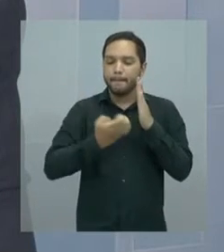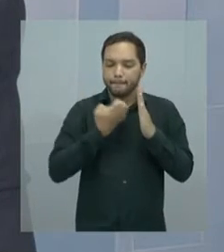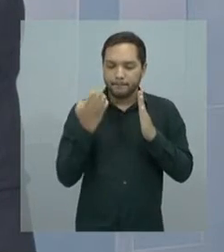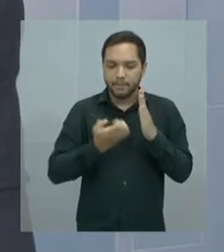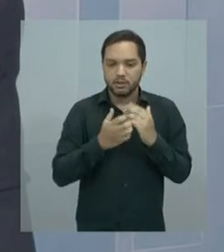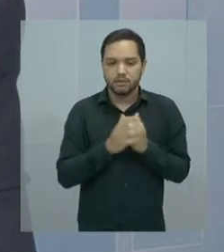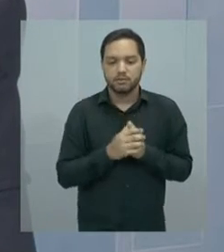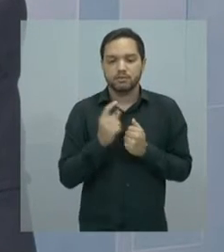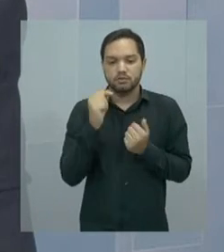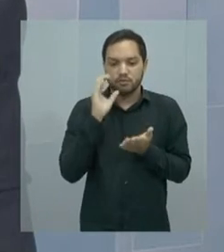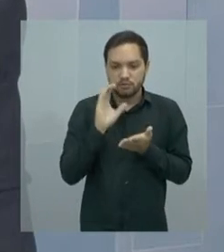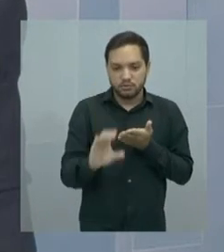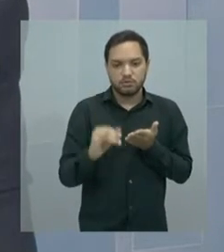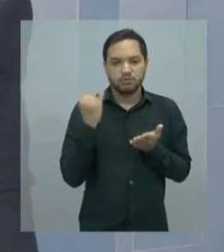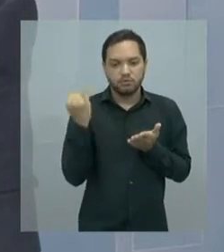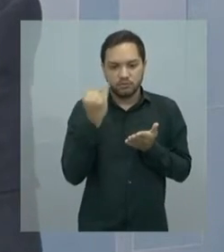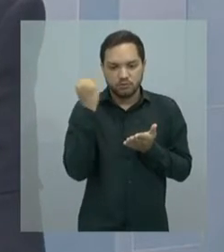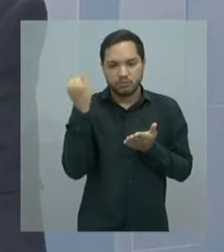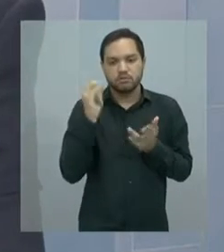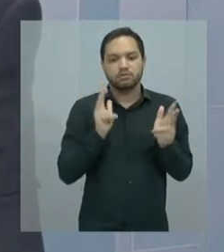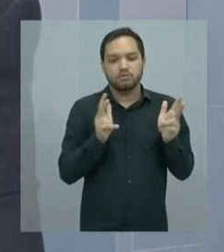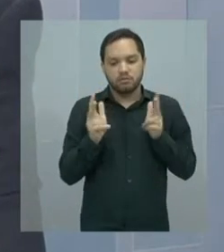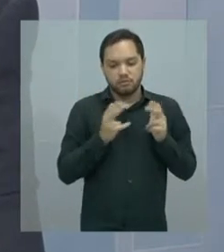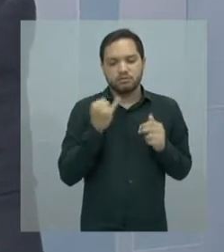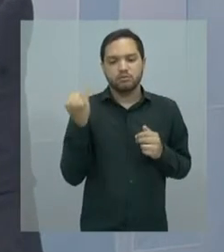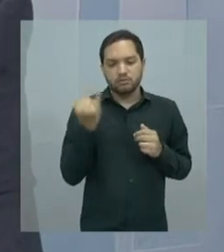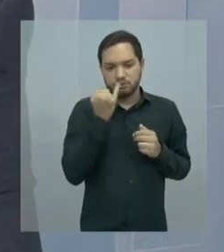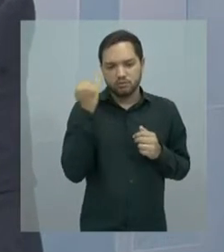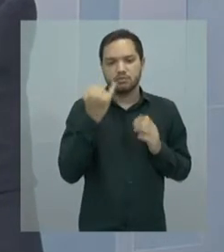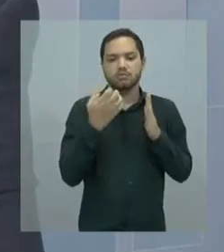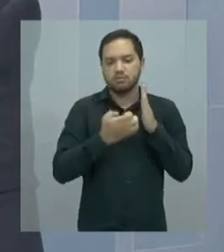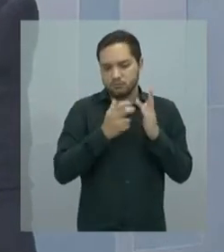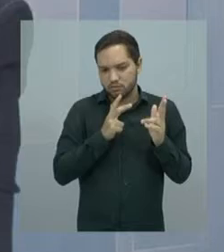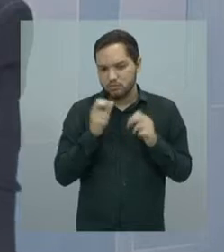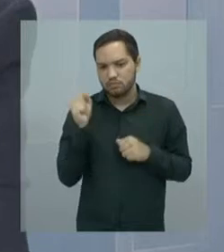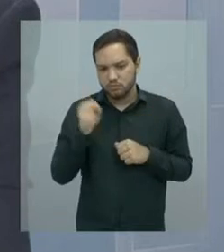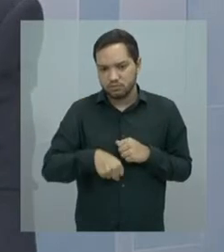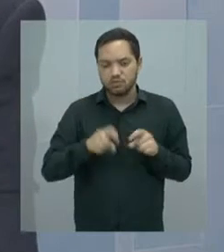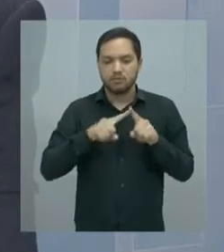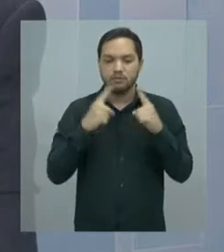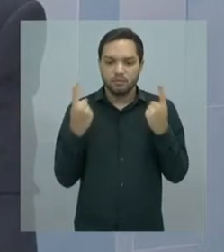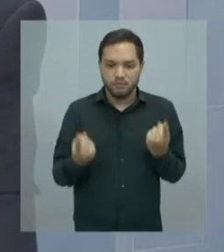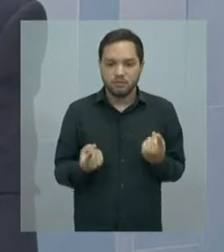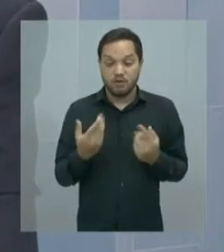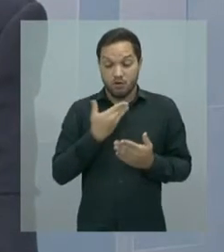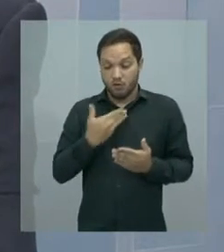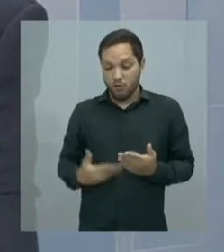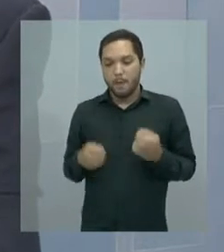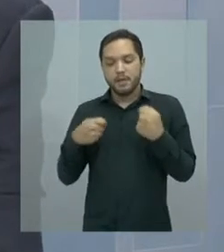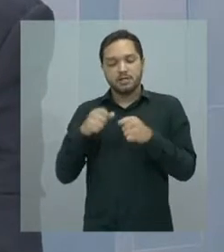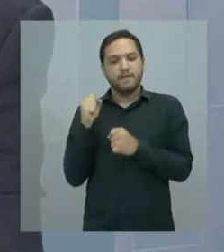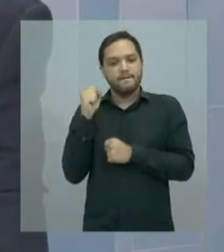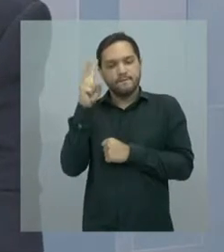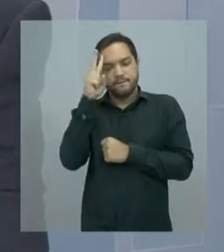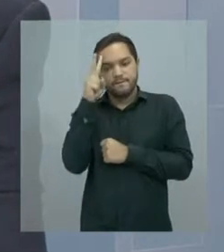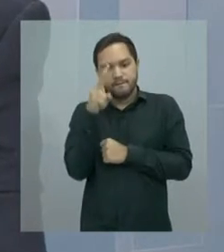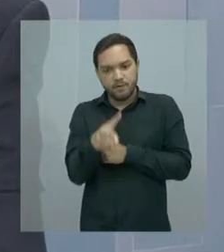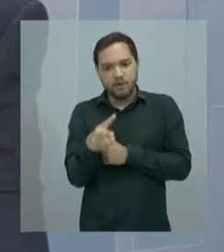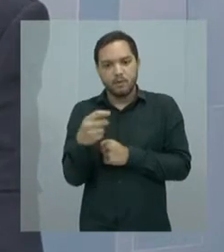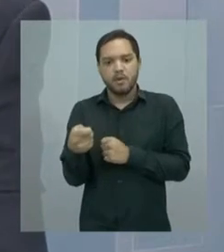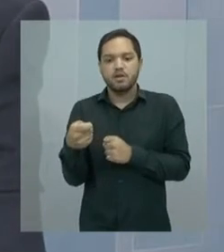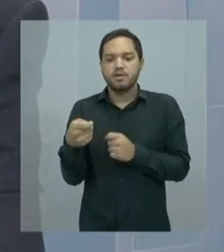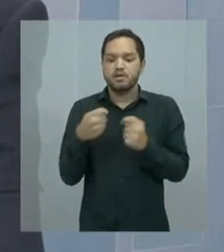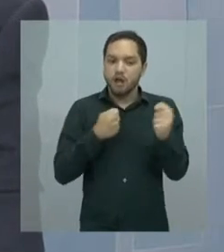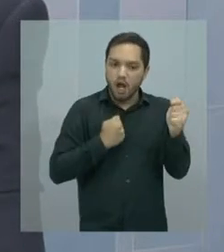e investir nelas. É importante o capital privado, é importante a empresa privada. Agora, tem que ter um Estado forte que possa dar limites